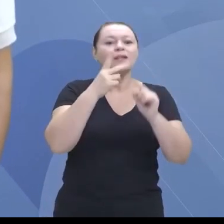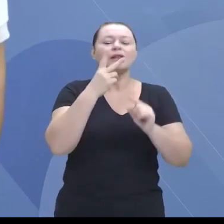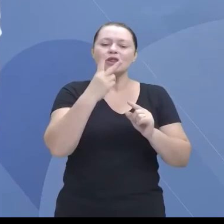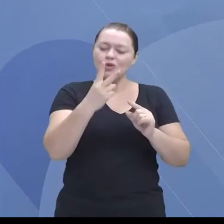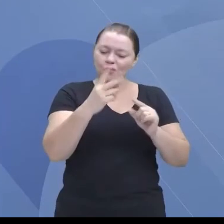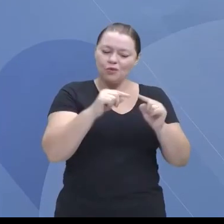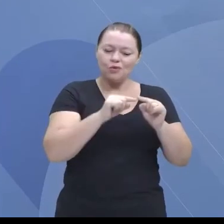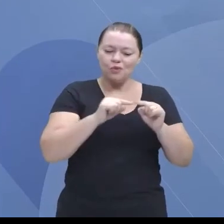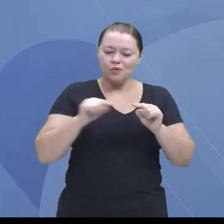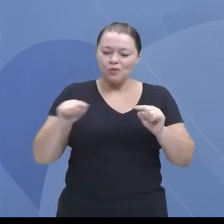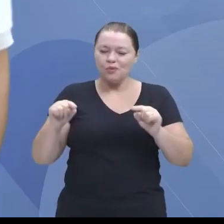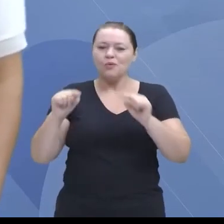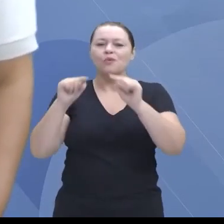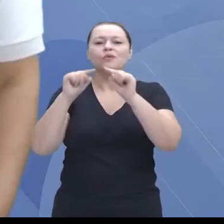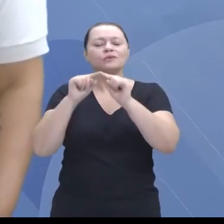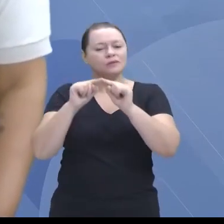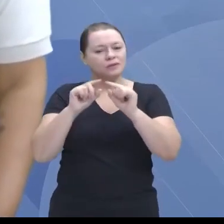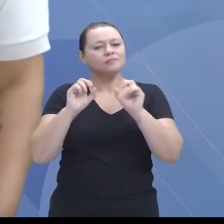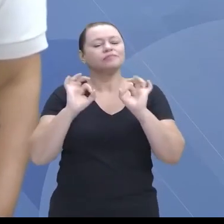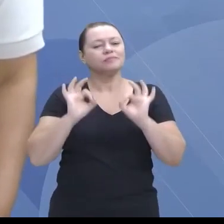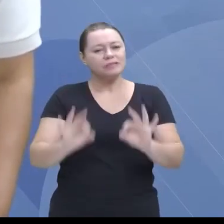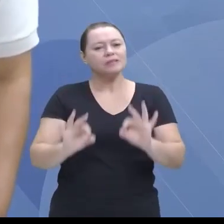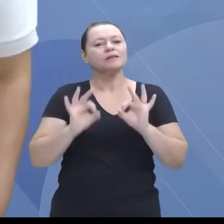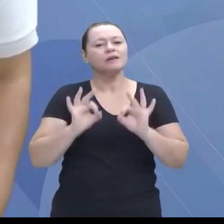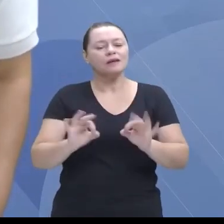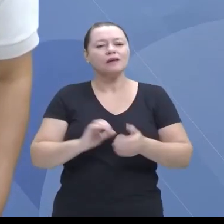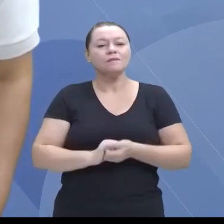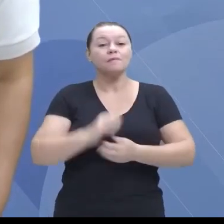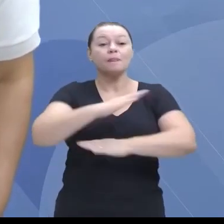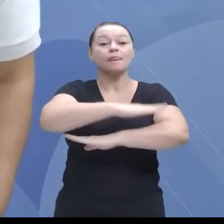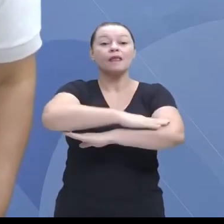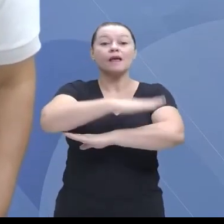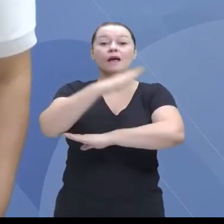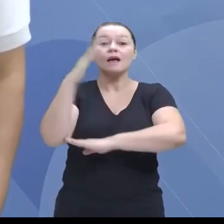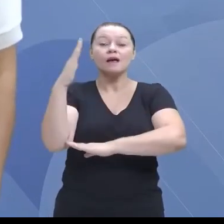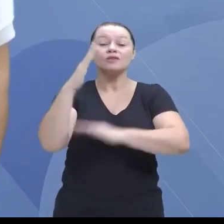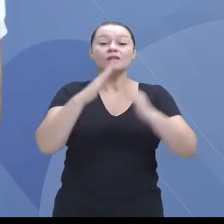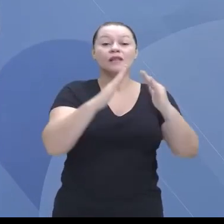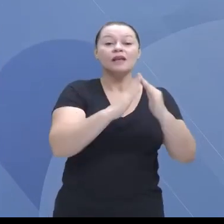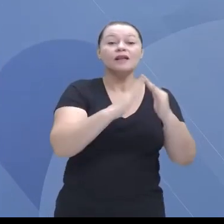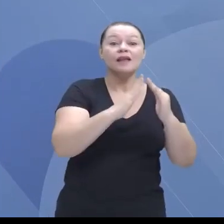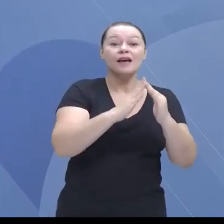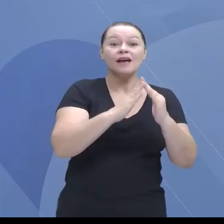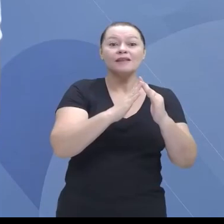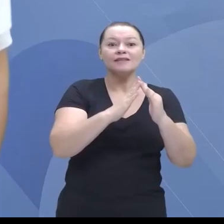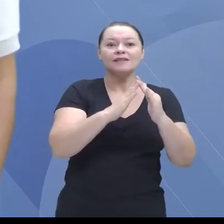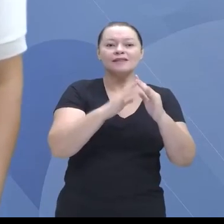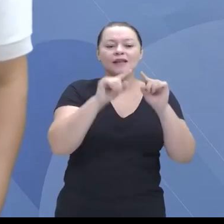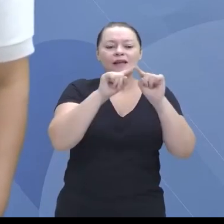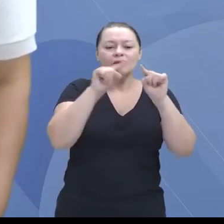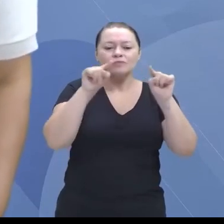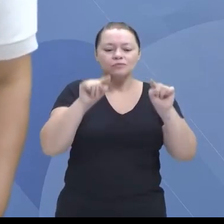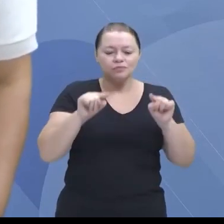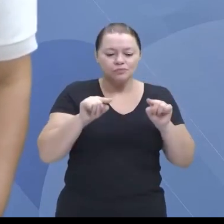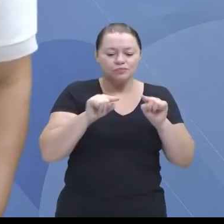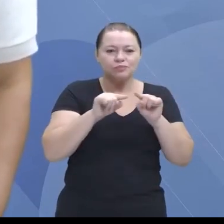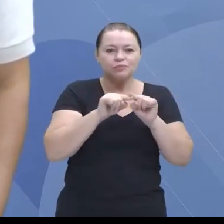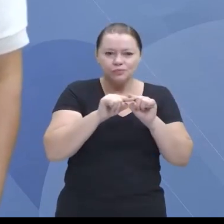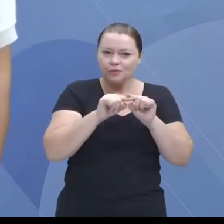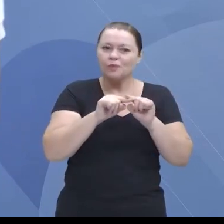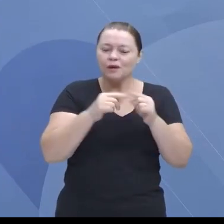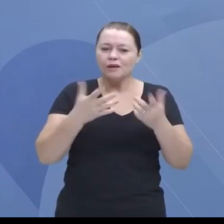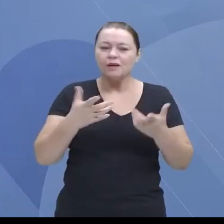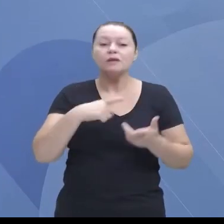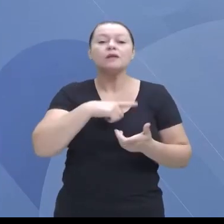Isso, figura geométrica. As janelas das casas, quadrado. O que mais temos?